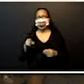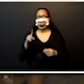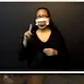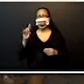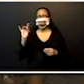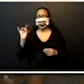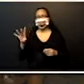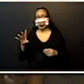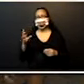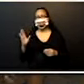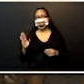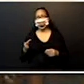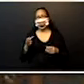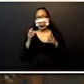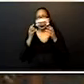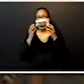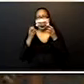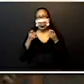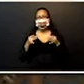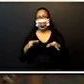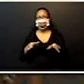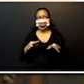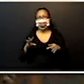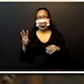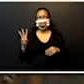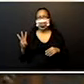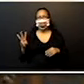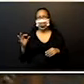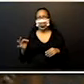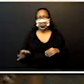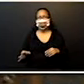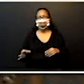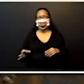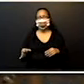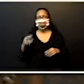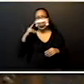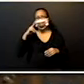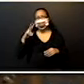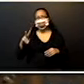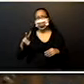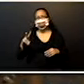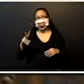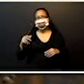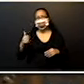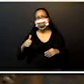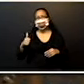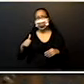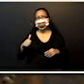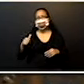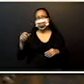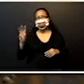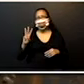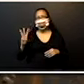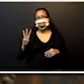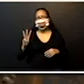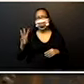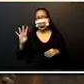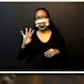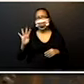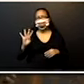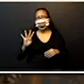eu já expliquei que ali são três certas. Olha lá. A primeira, a terceira e a